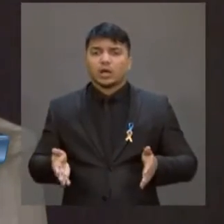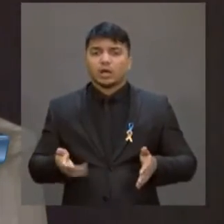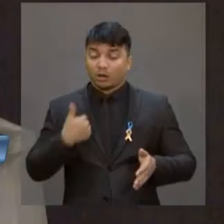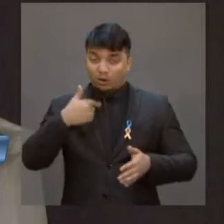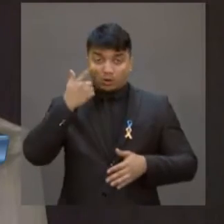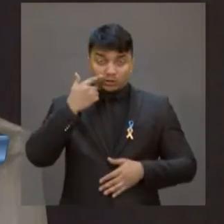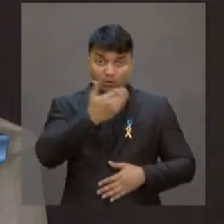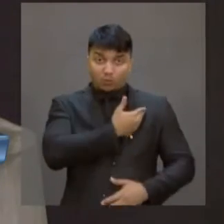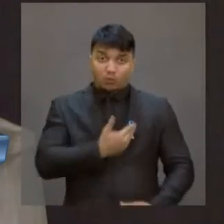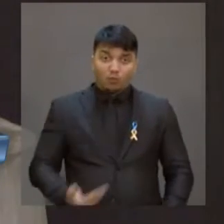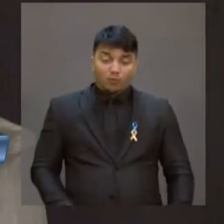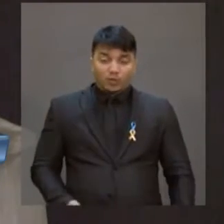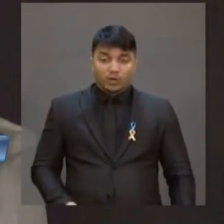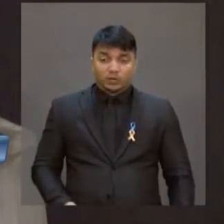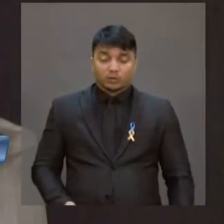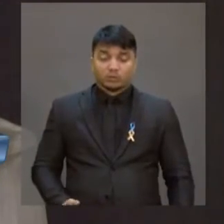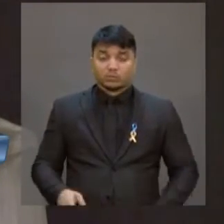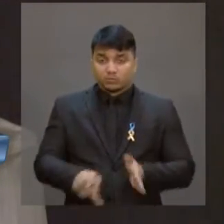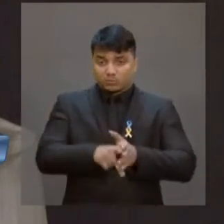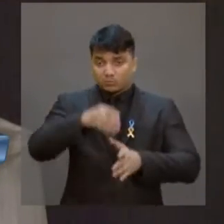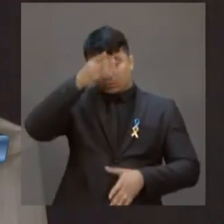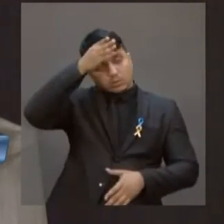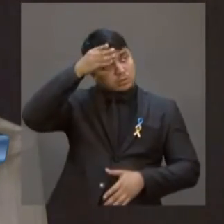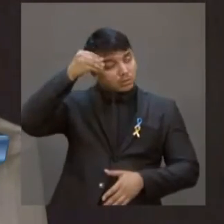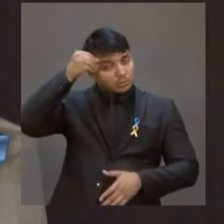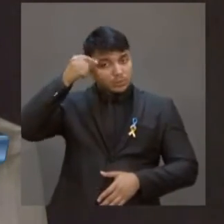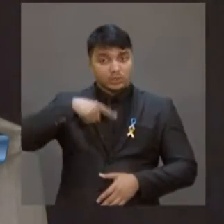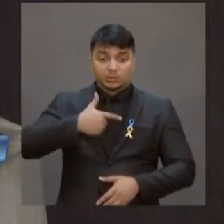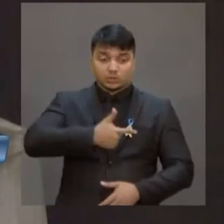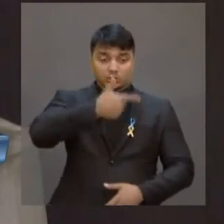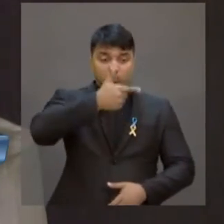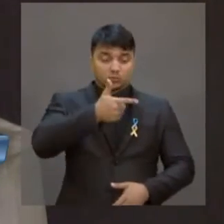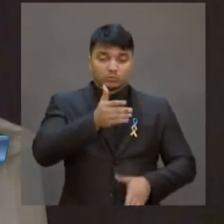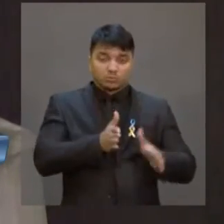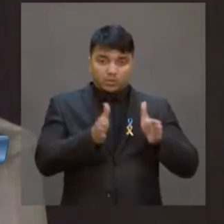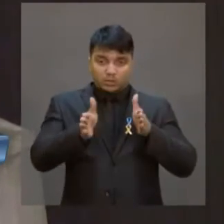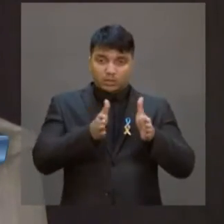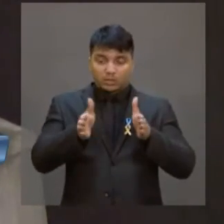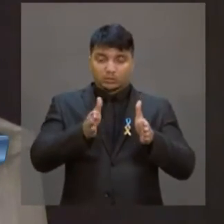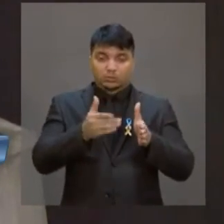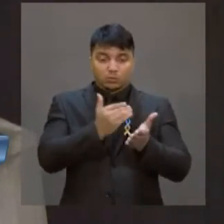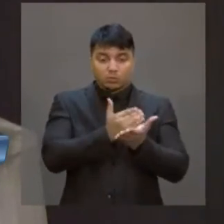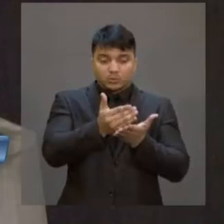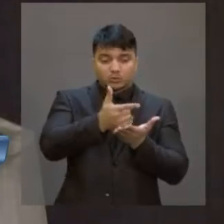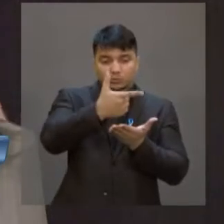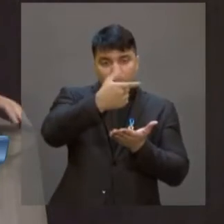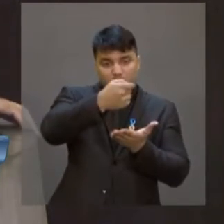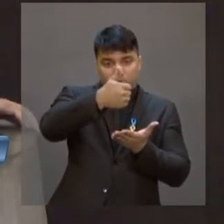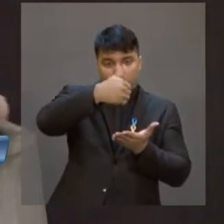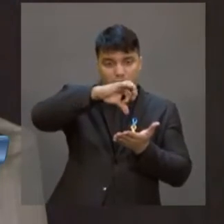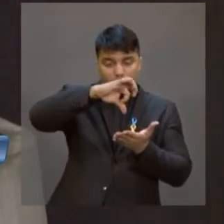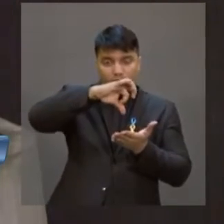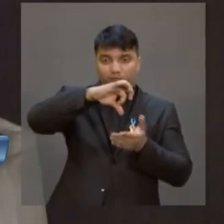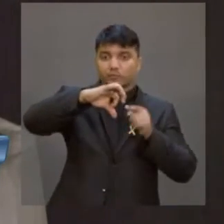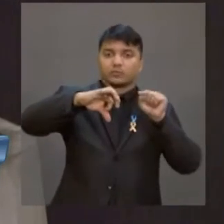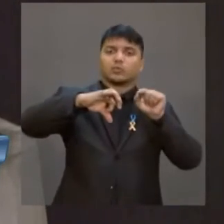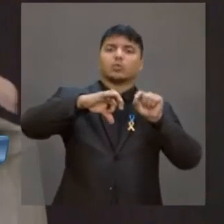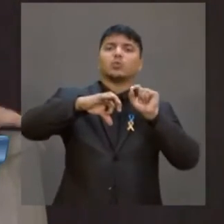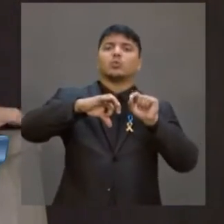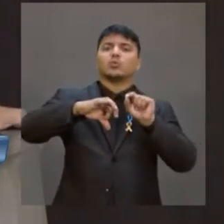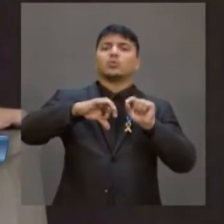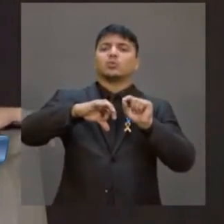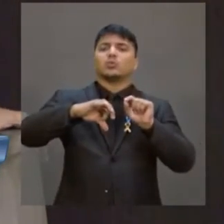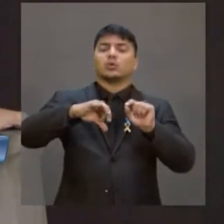o governo Camilo Santana, no seu segundo mandato, inicia-se em 2019,